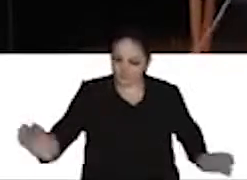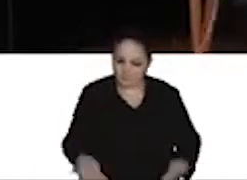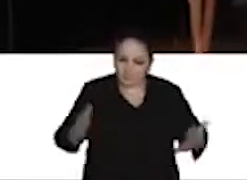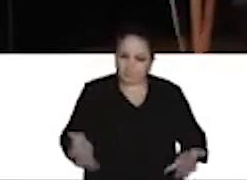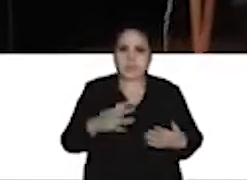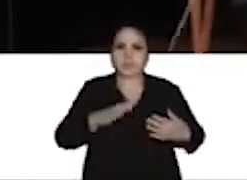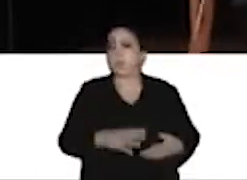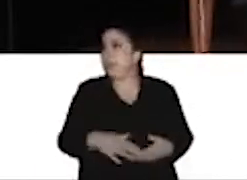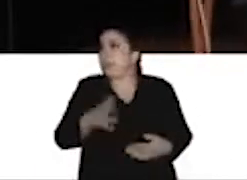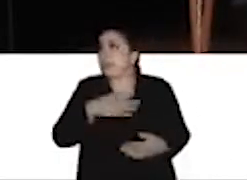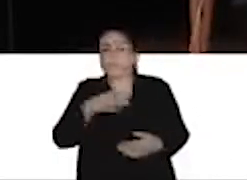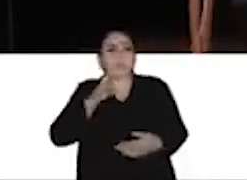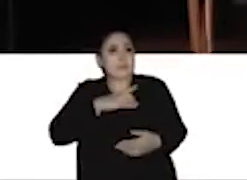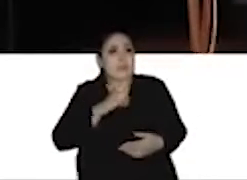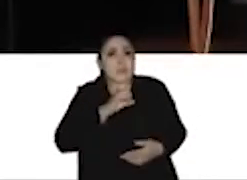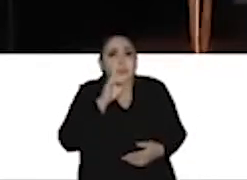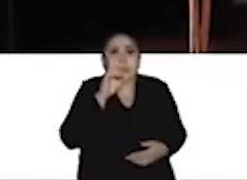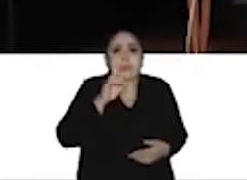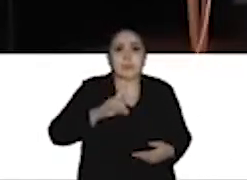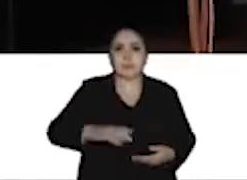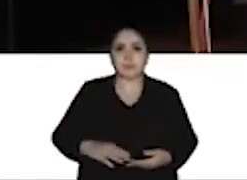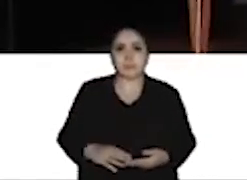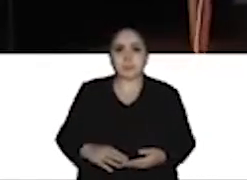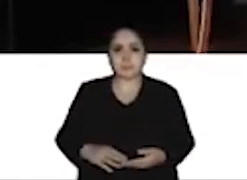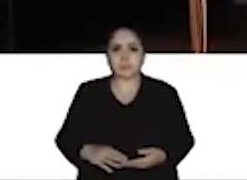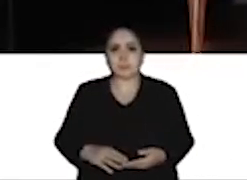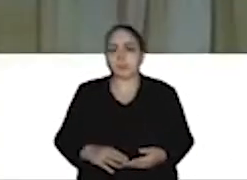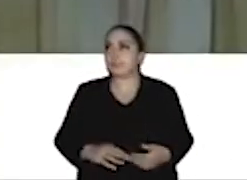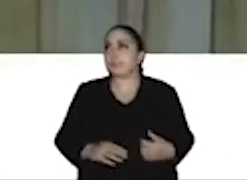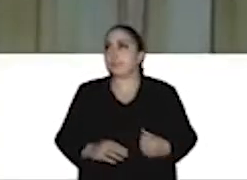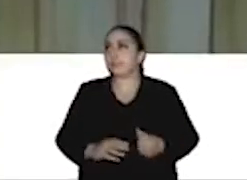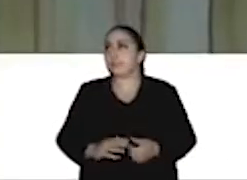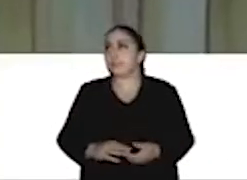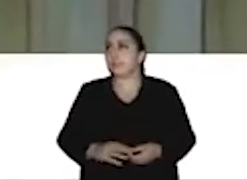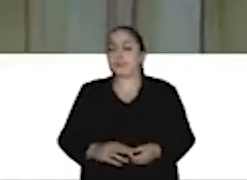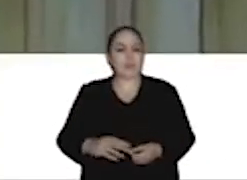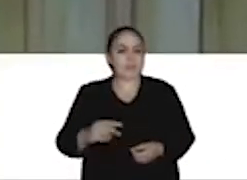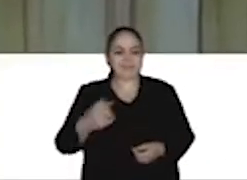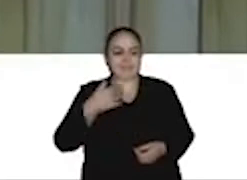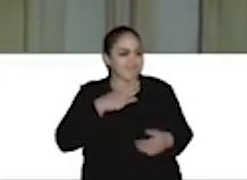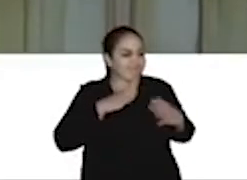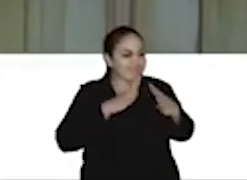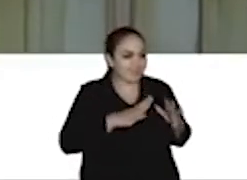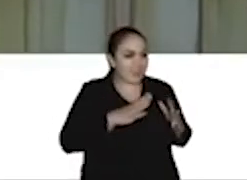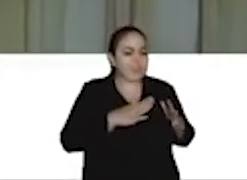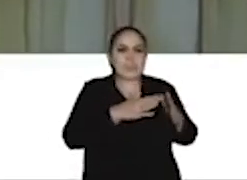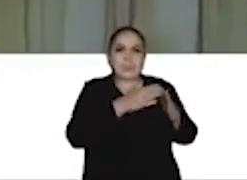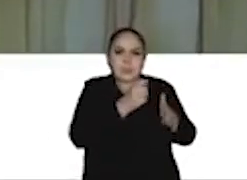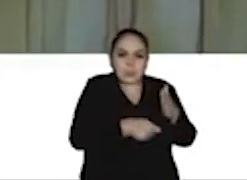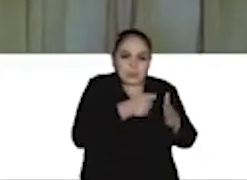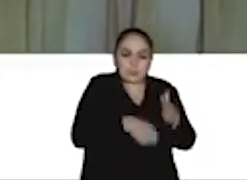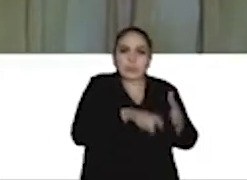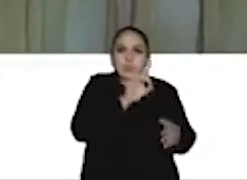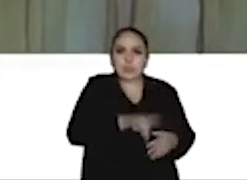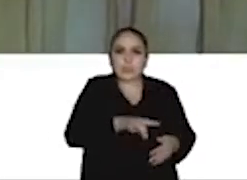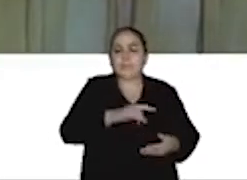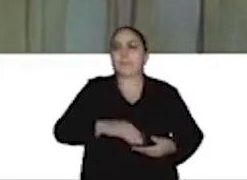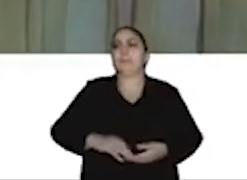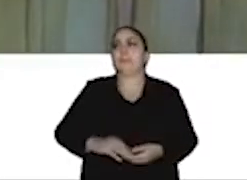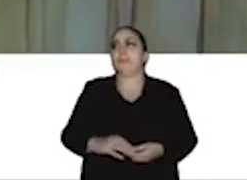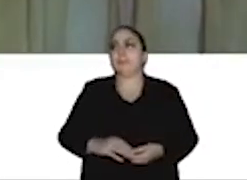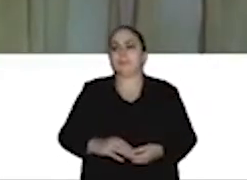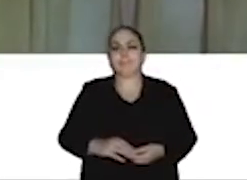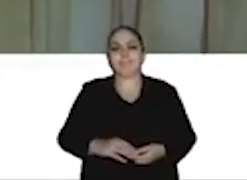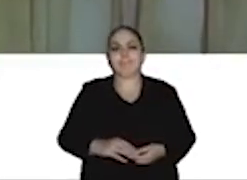Ele me desceu o relho. Esse pessoal aqui, eles não gostam de quem reivindica os seus direitos. Eles baixam o relho